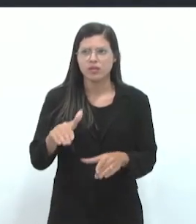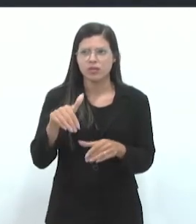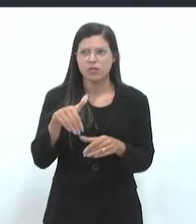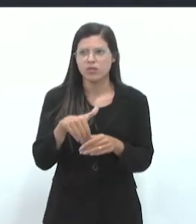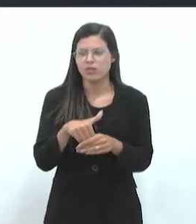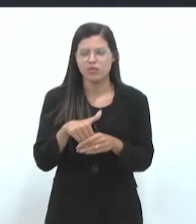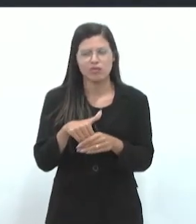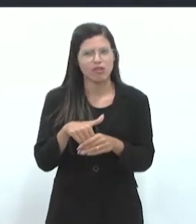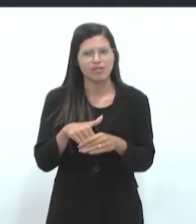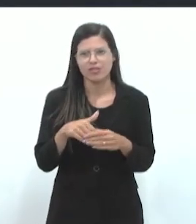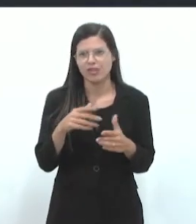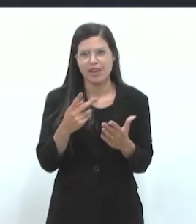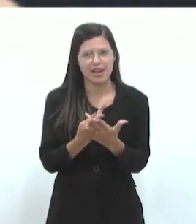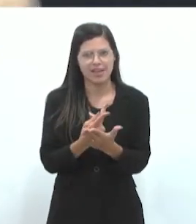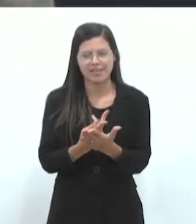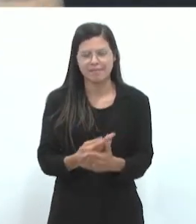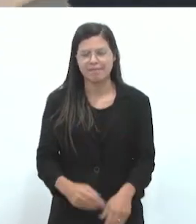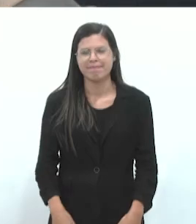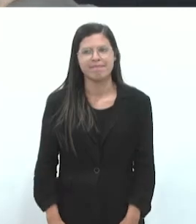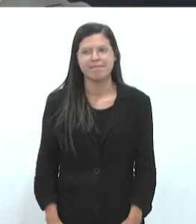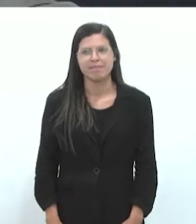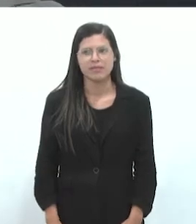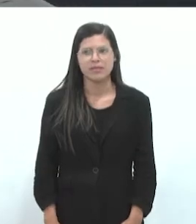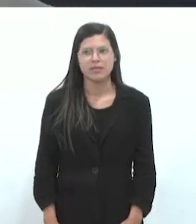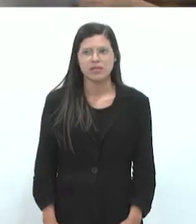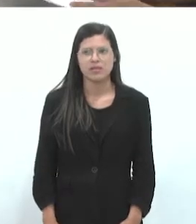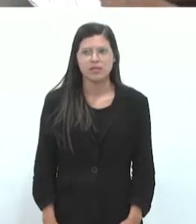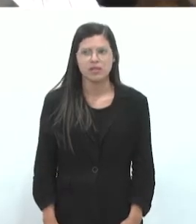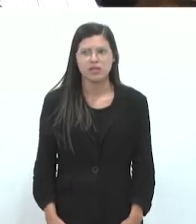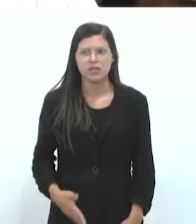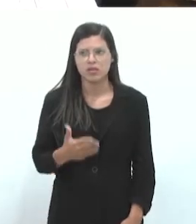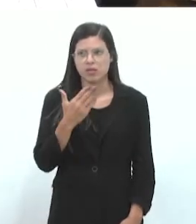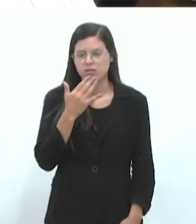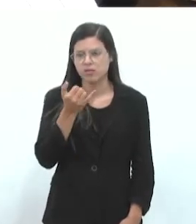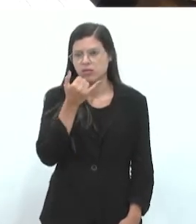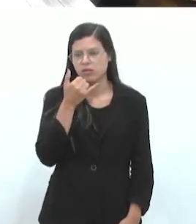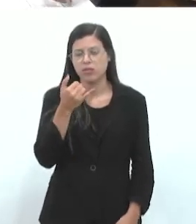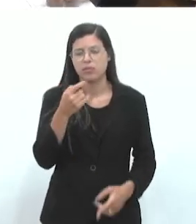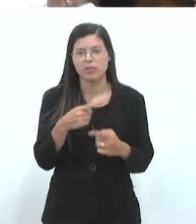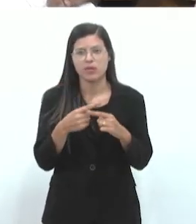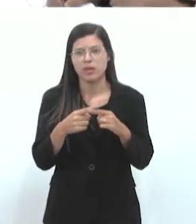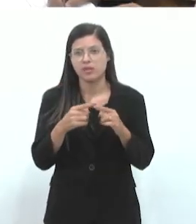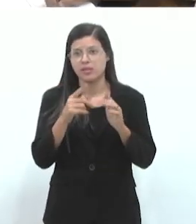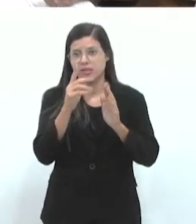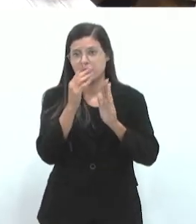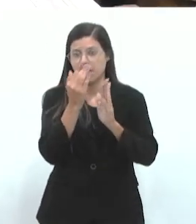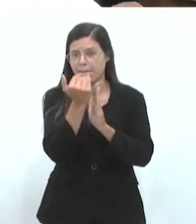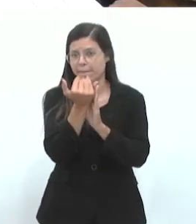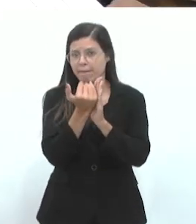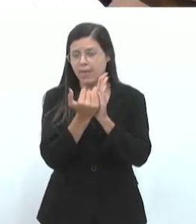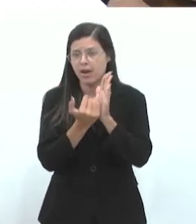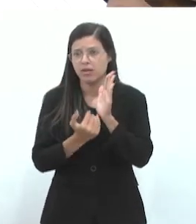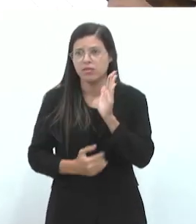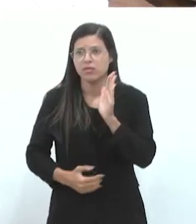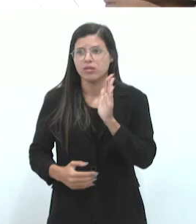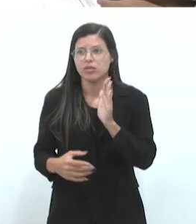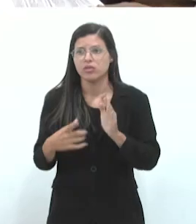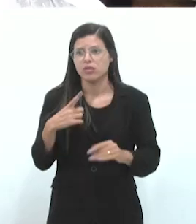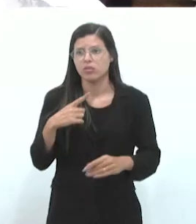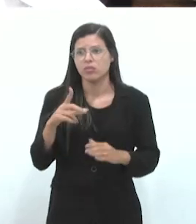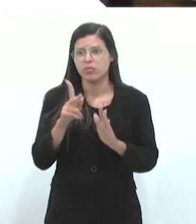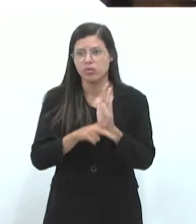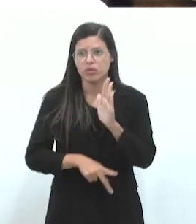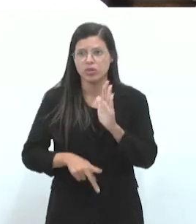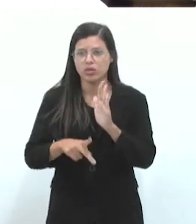incoerência. Bem, então eu peço escusas aí pela pauta, mas, na verdade, era necessário fazer, que são os projetos que tinham saído com vista, voltaram com